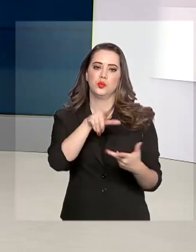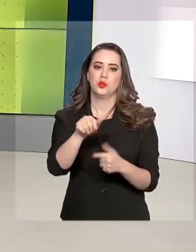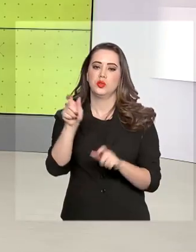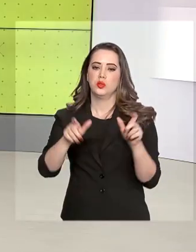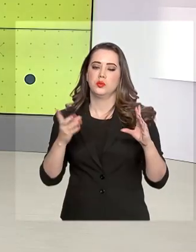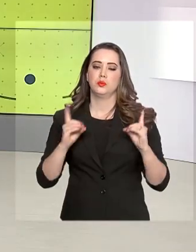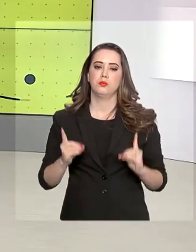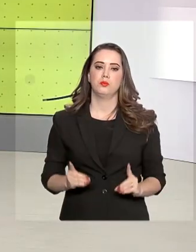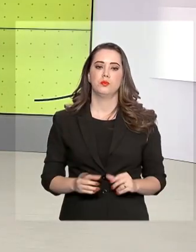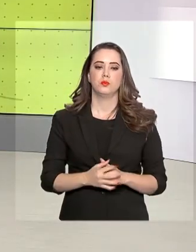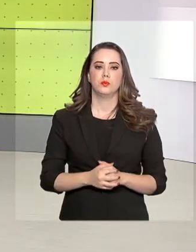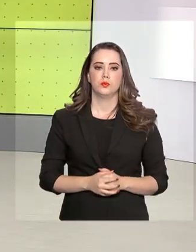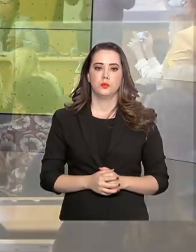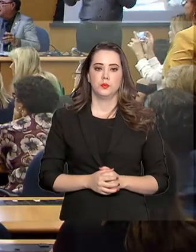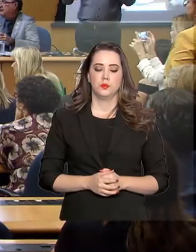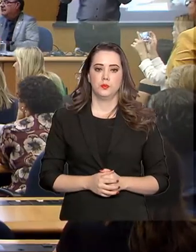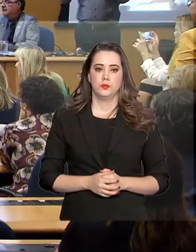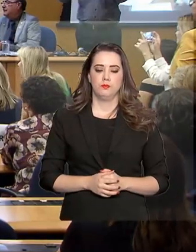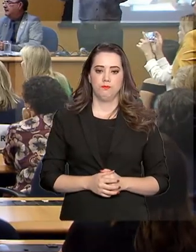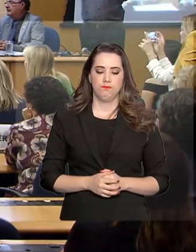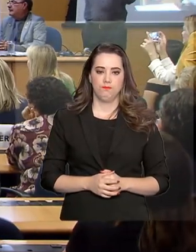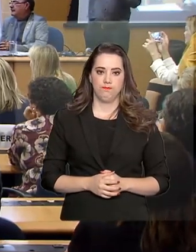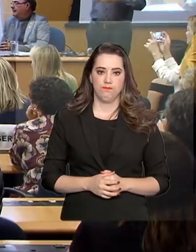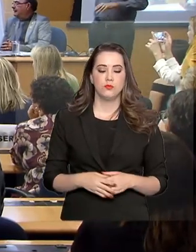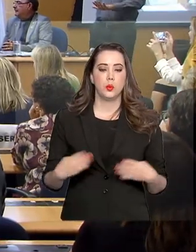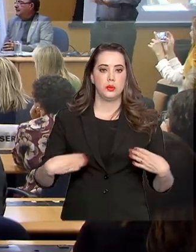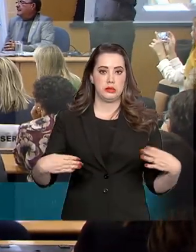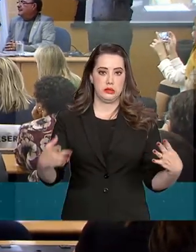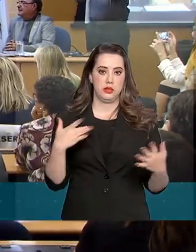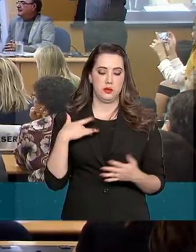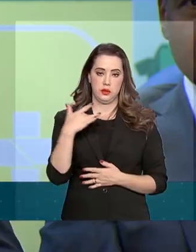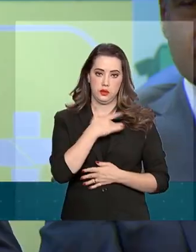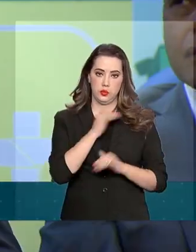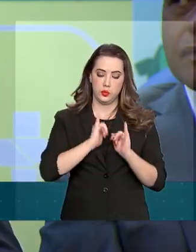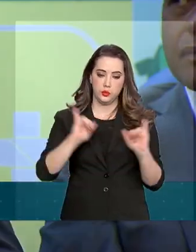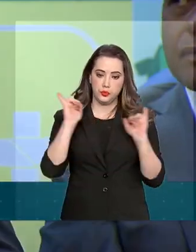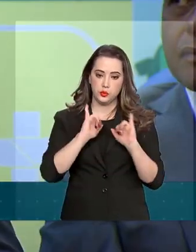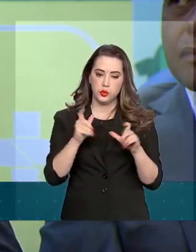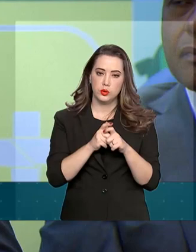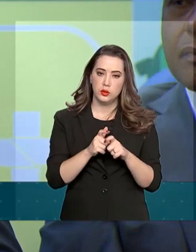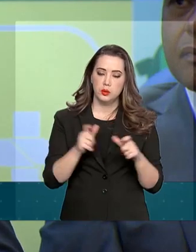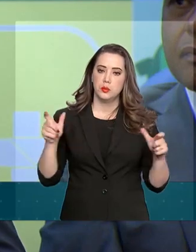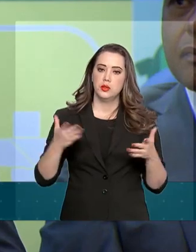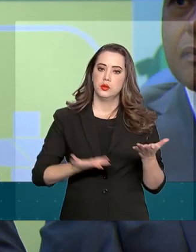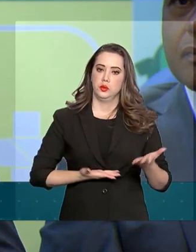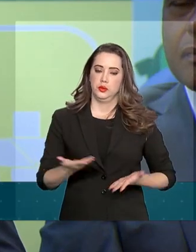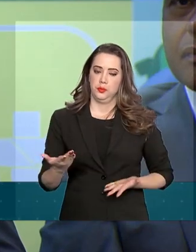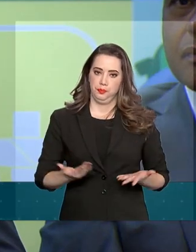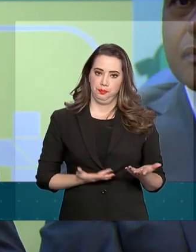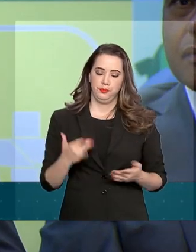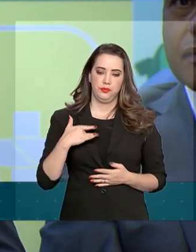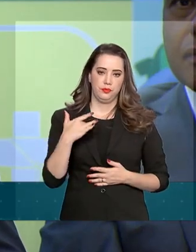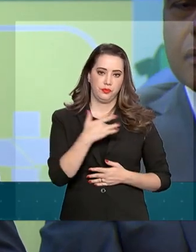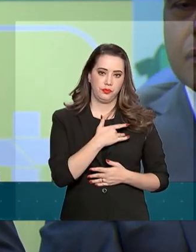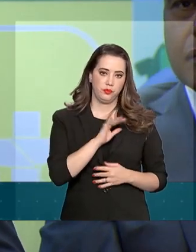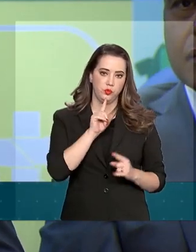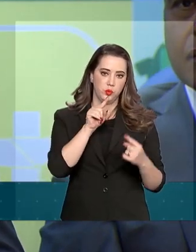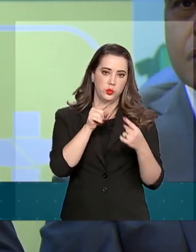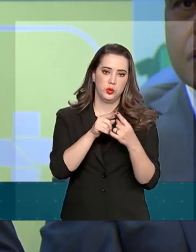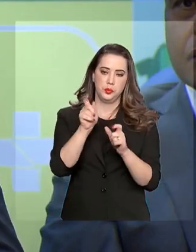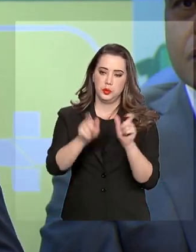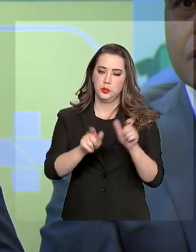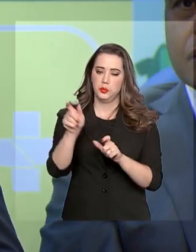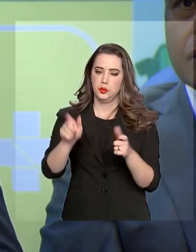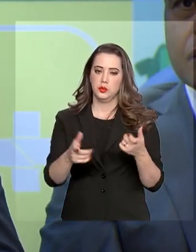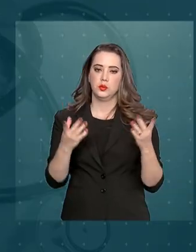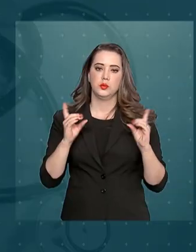Pessoa com Deficiência. O Ministério da Saúde anunciou a ampliação dos serviços de saúde direcionados a